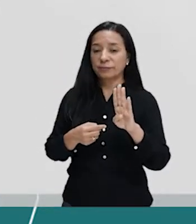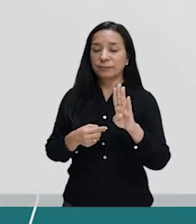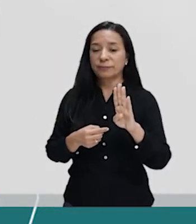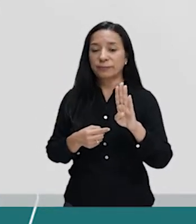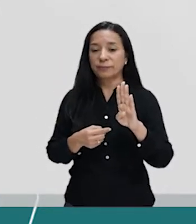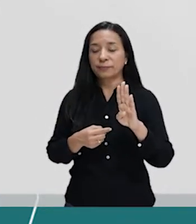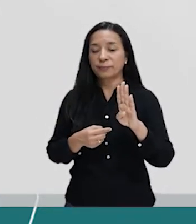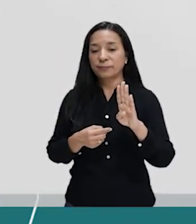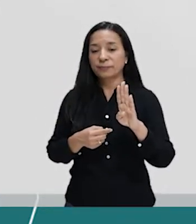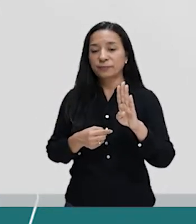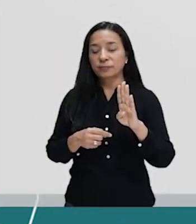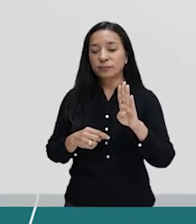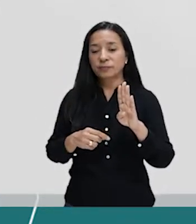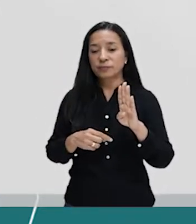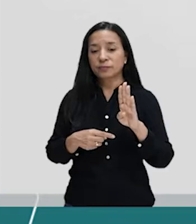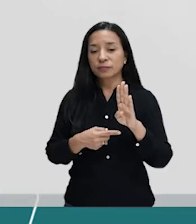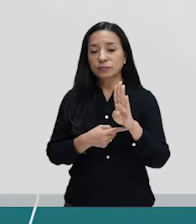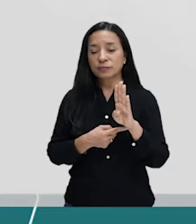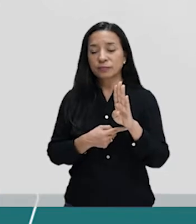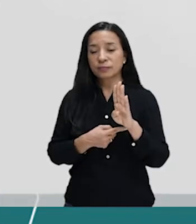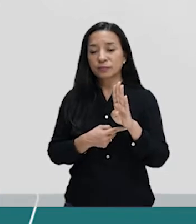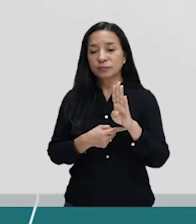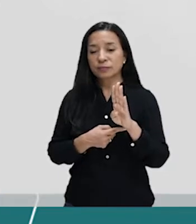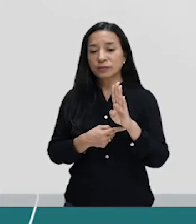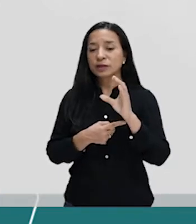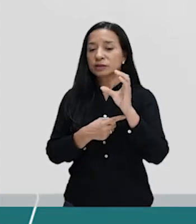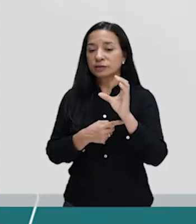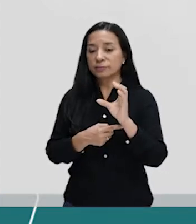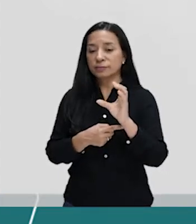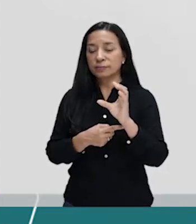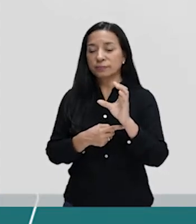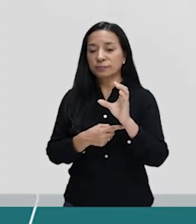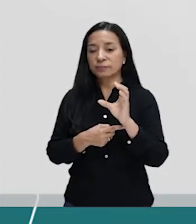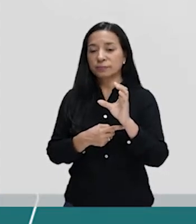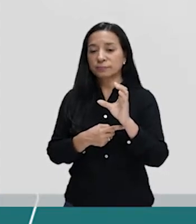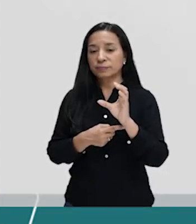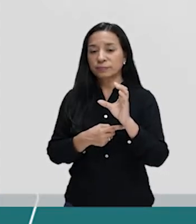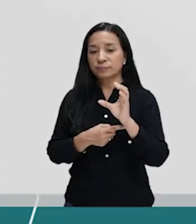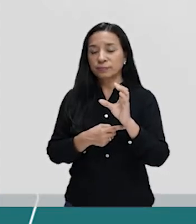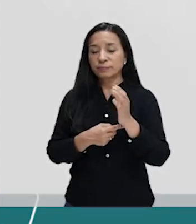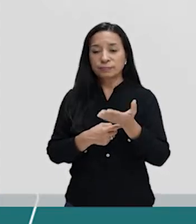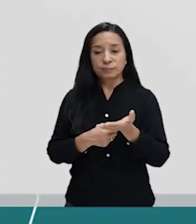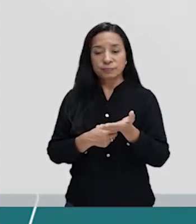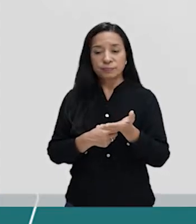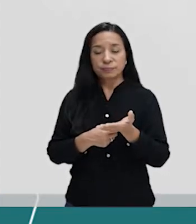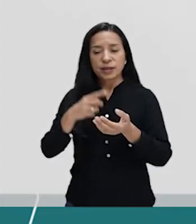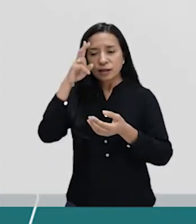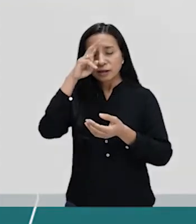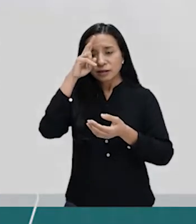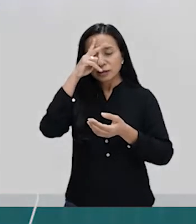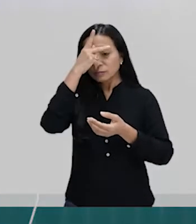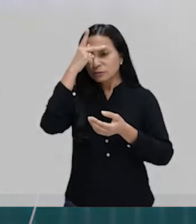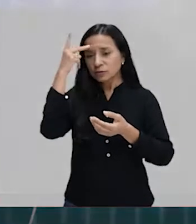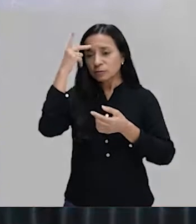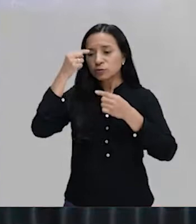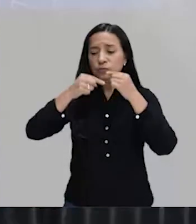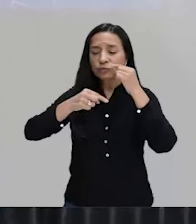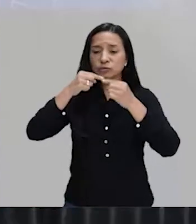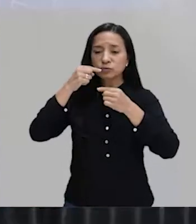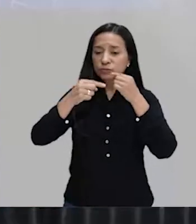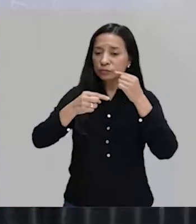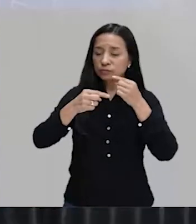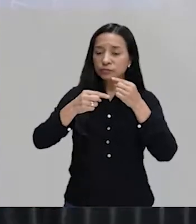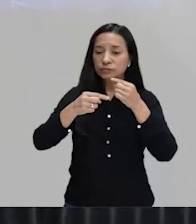meus ouvidos. A nossa bagagem é esta. Onde está a vossa? Lembram das pessoas do discurso,